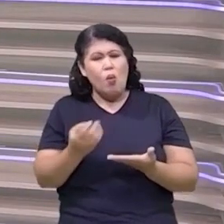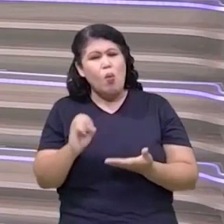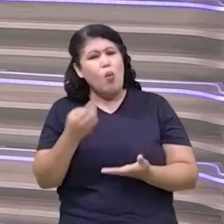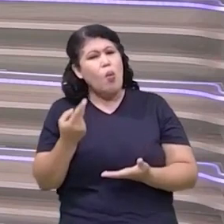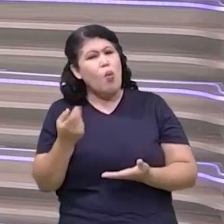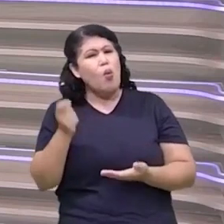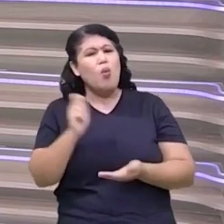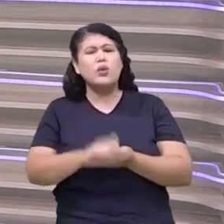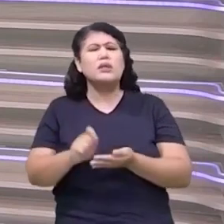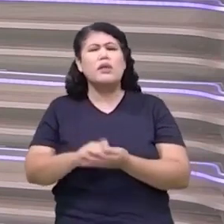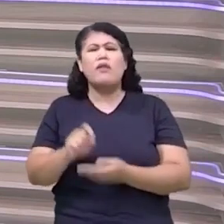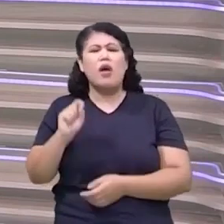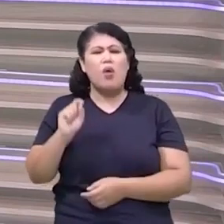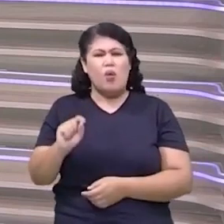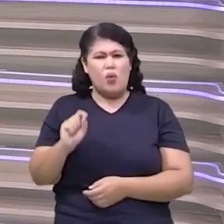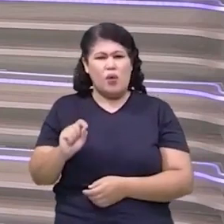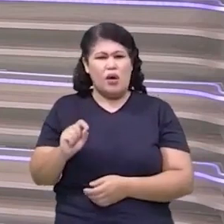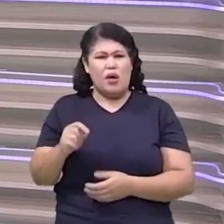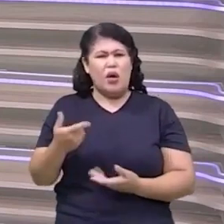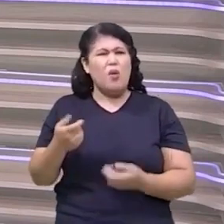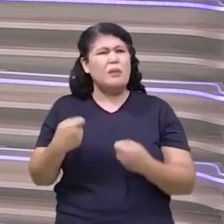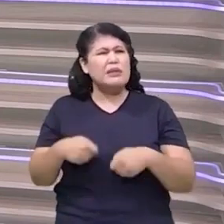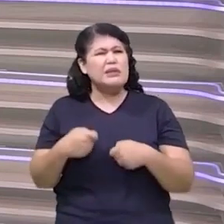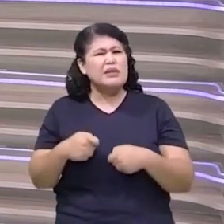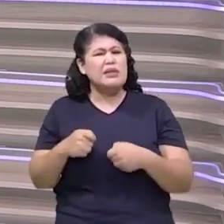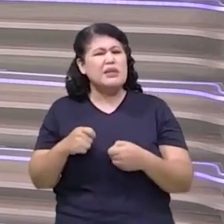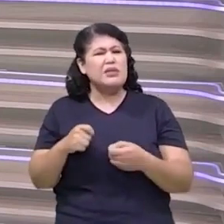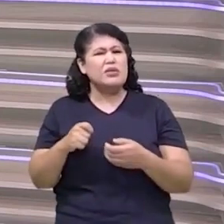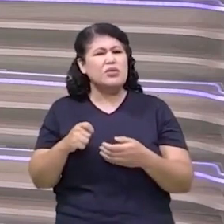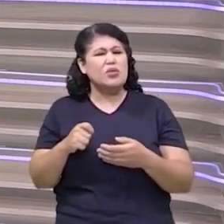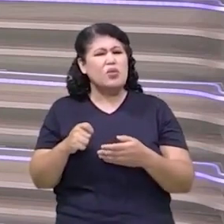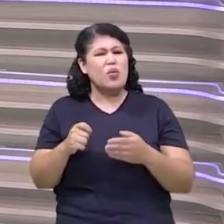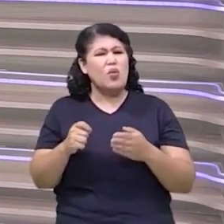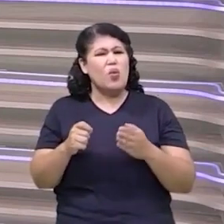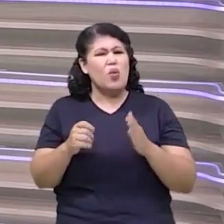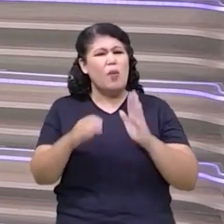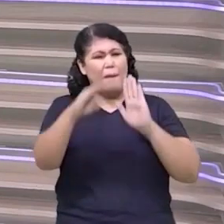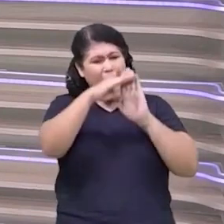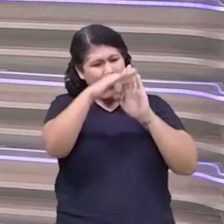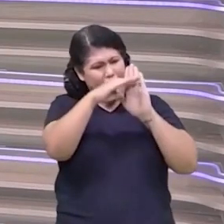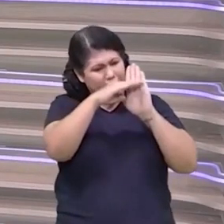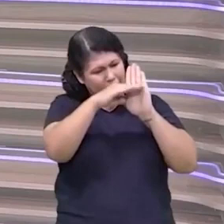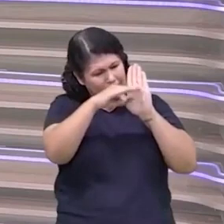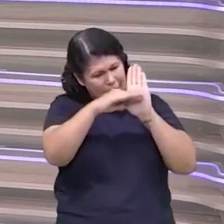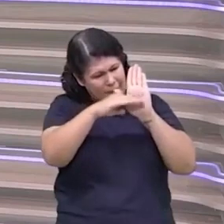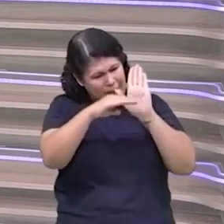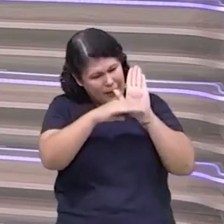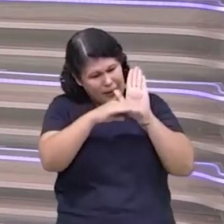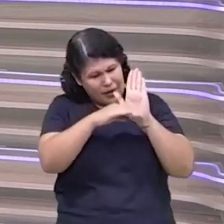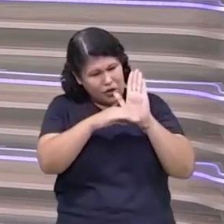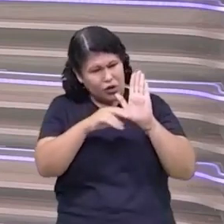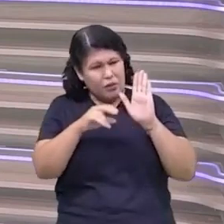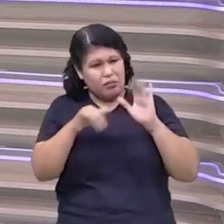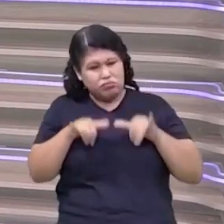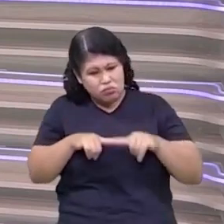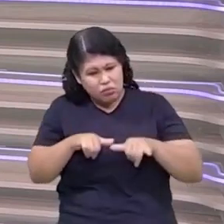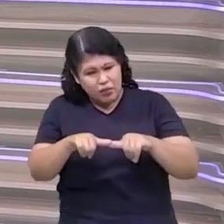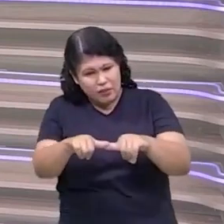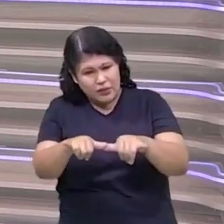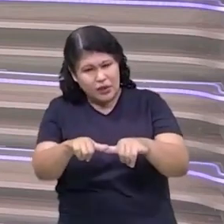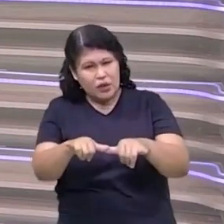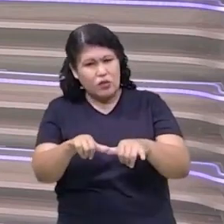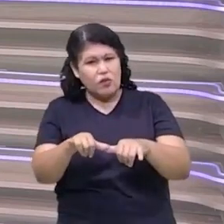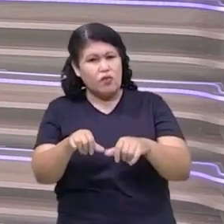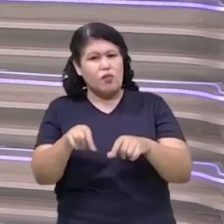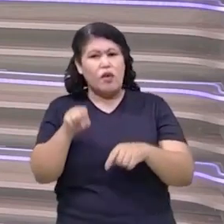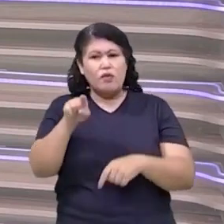assim, professor, eu preciso escrever uma relação para ir ao supermercado que a minha mãe solicitou. Aí você vai